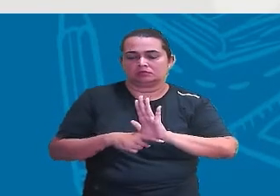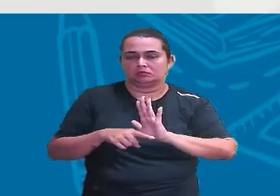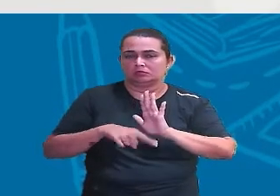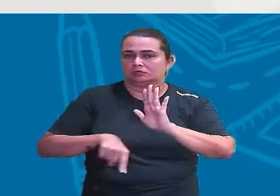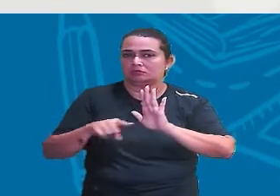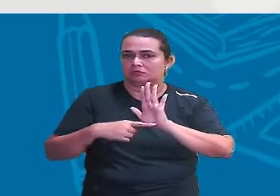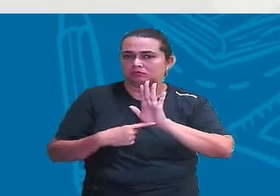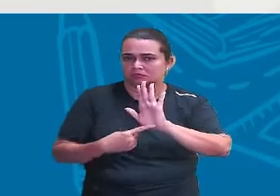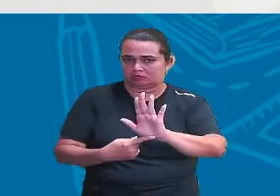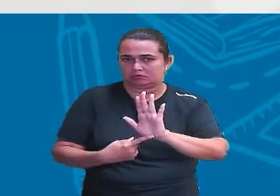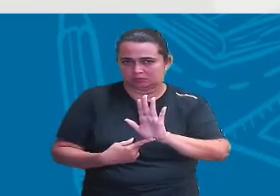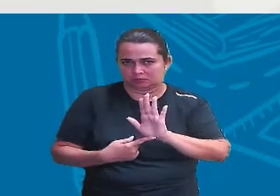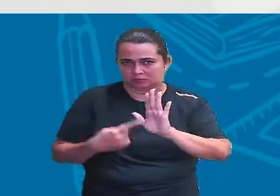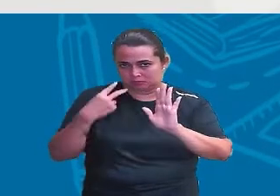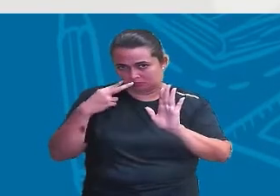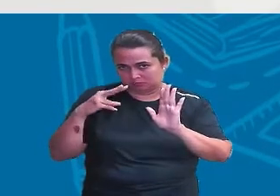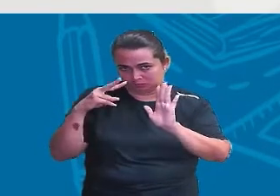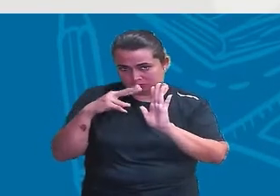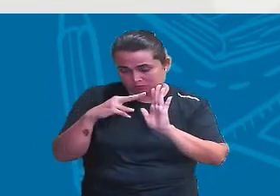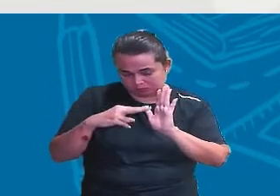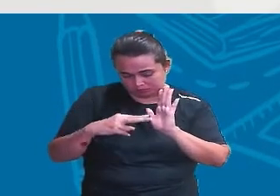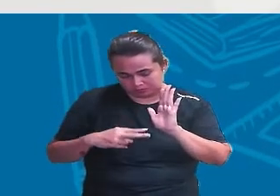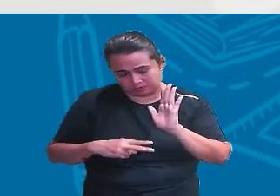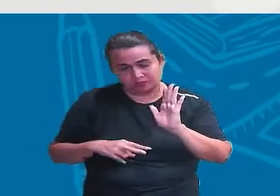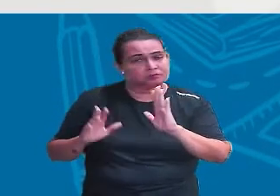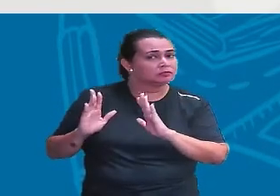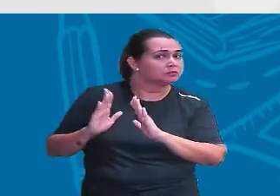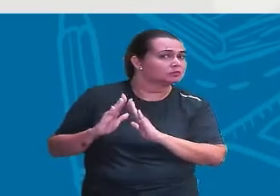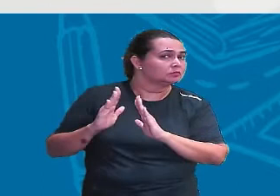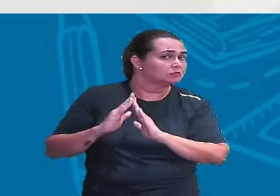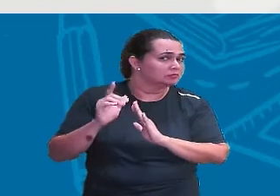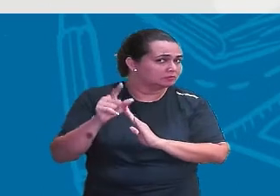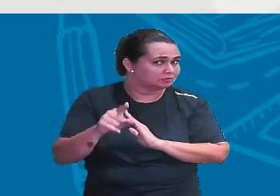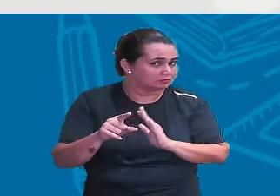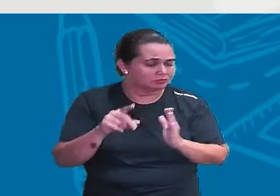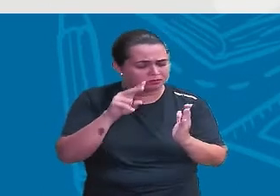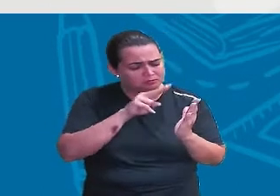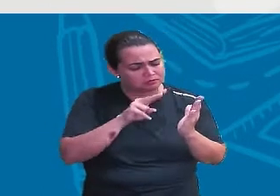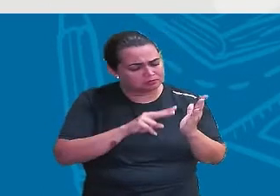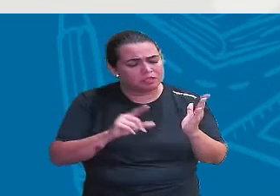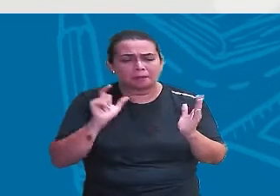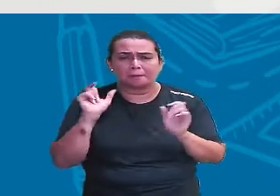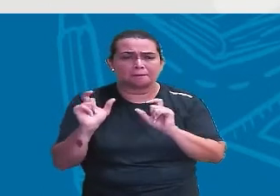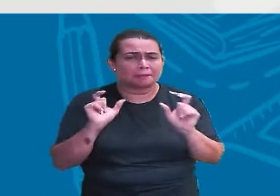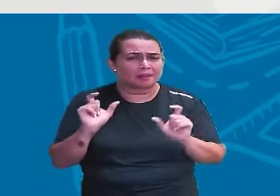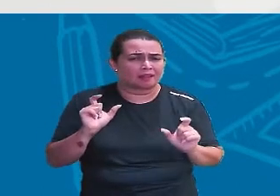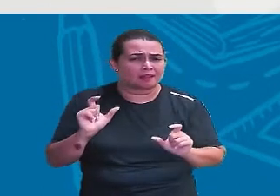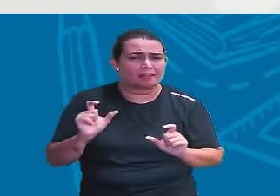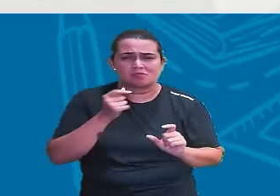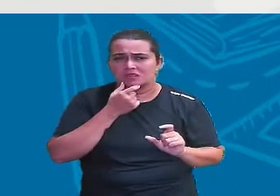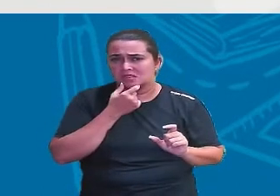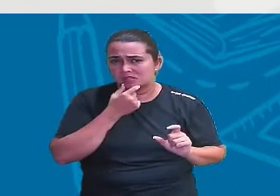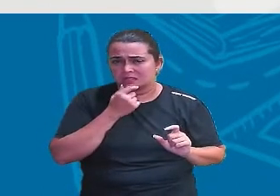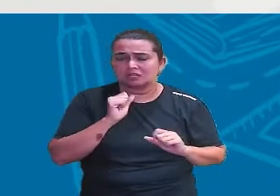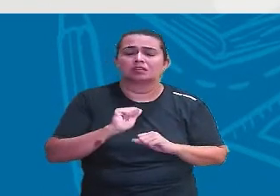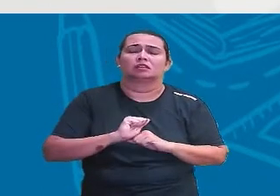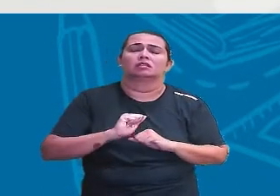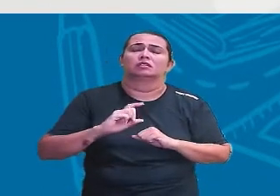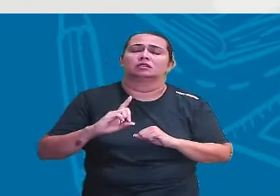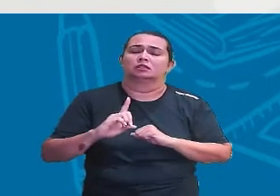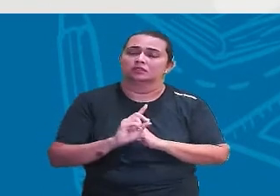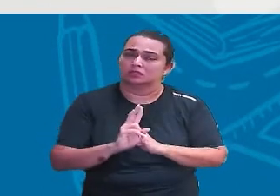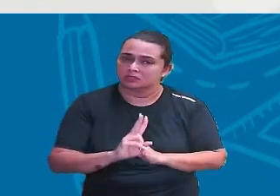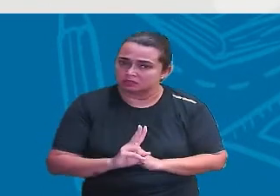ajudar vocês que estão aí em casa a saberem quais são as palavras em inglês que são consideradas